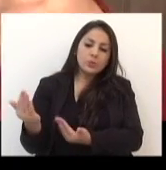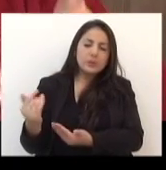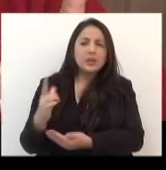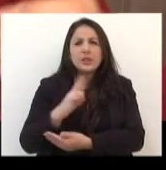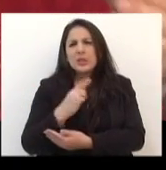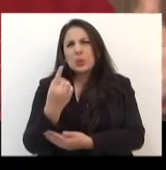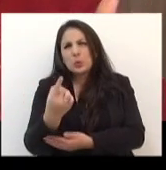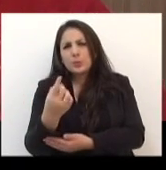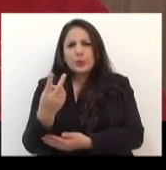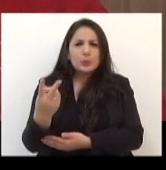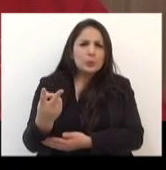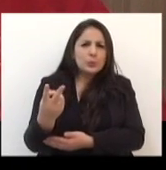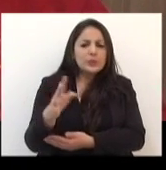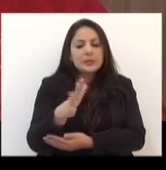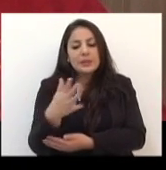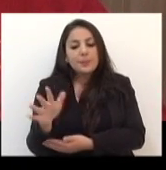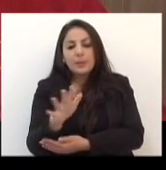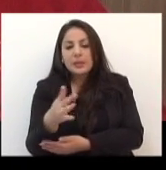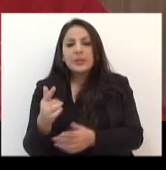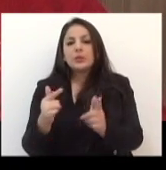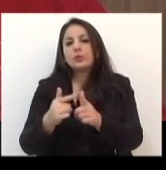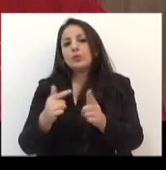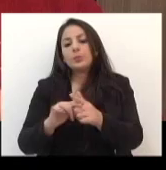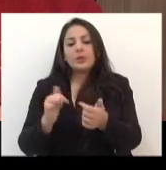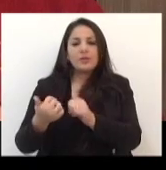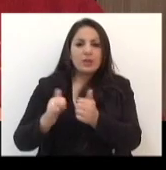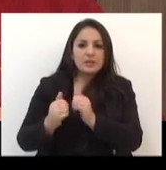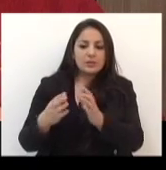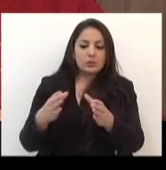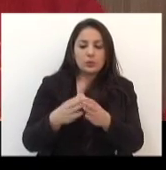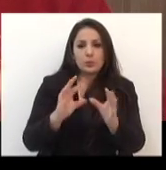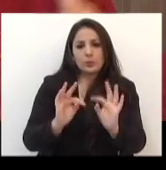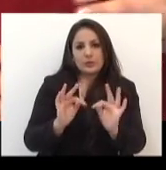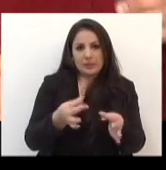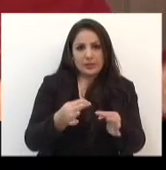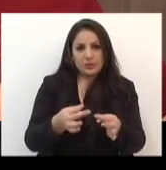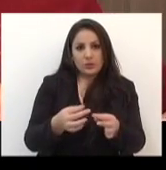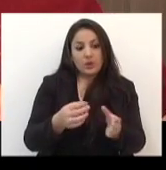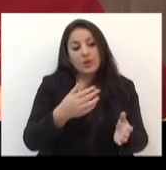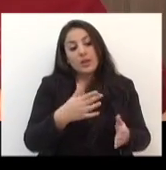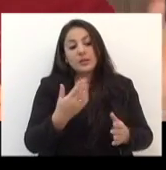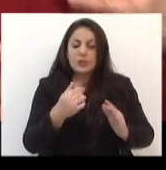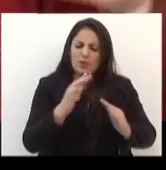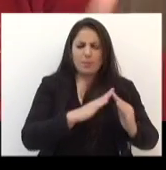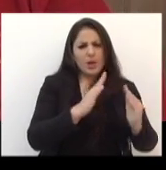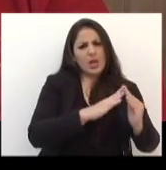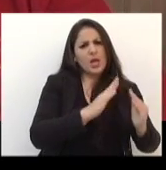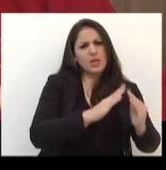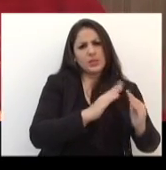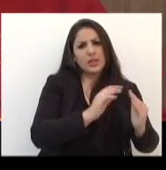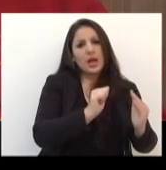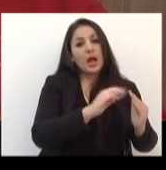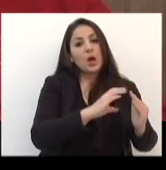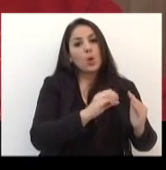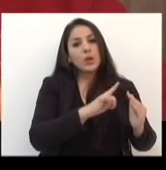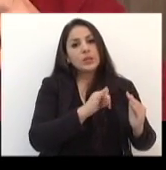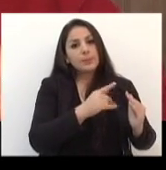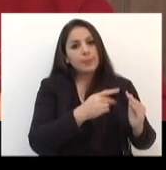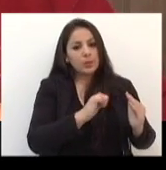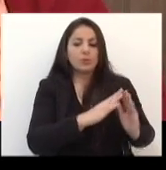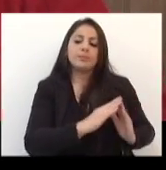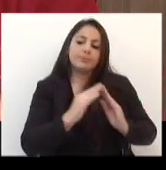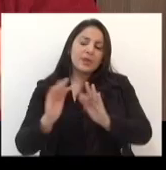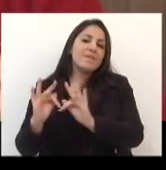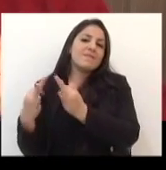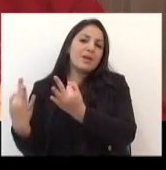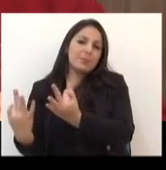ou 2, 3, enfim, conforme a avaliação da equipe técnica. Ao invés de ir para a casa de acolhimento, vão para a família acolhedora. Por fim,